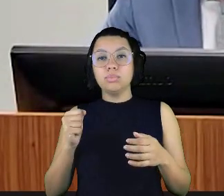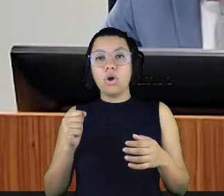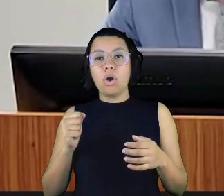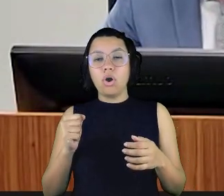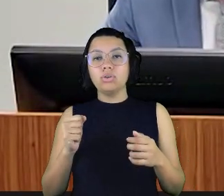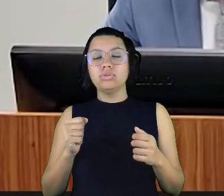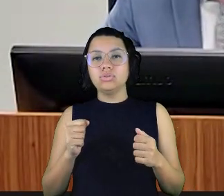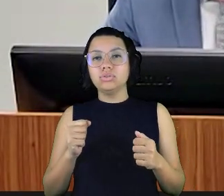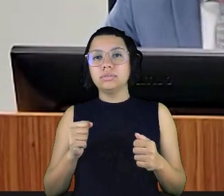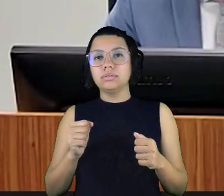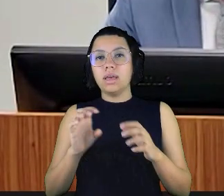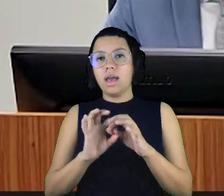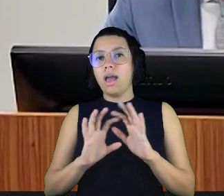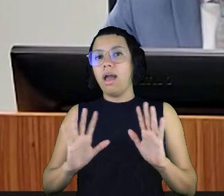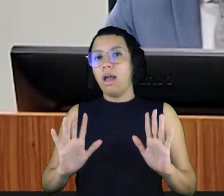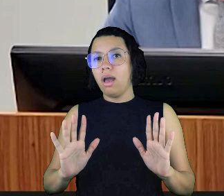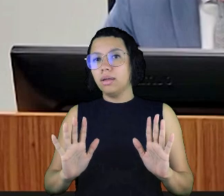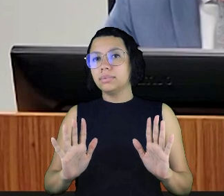oportunidade